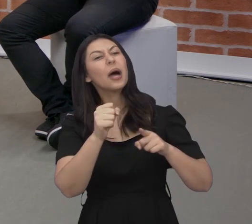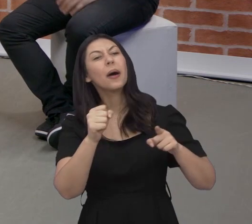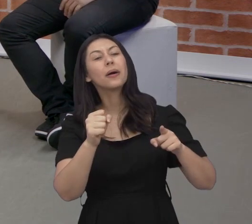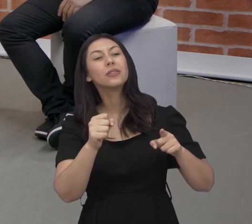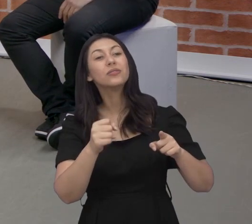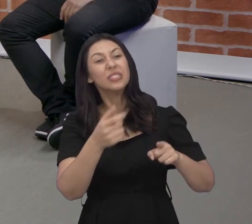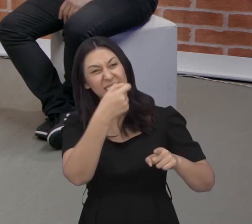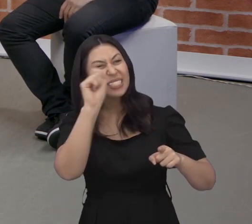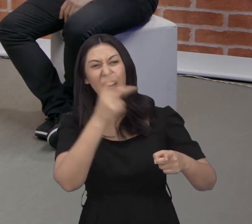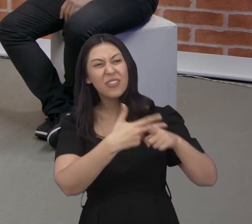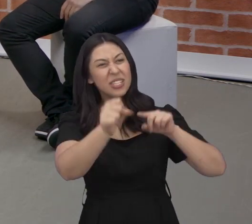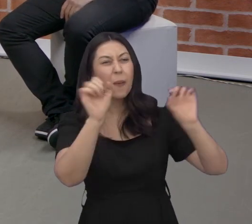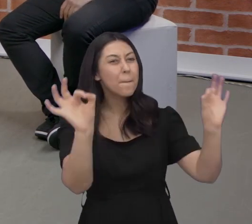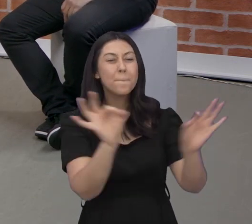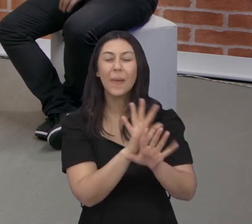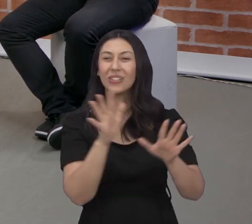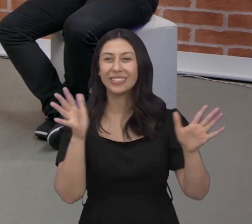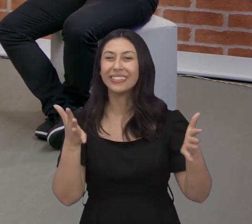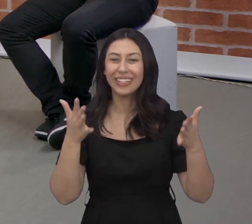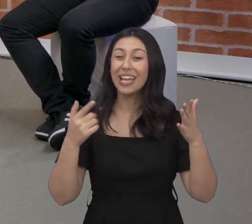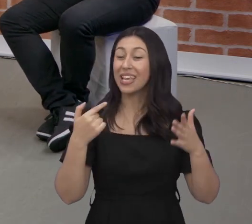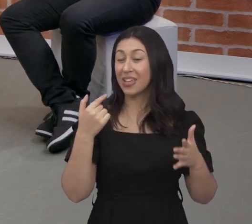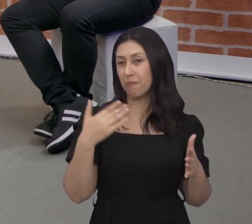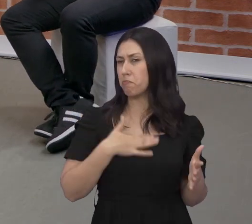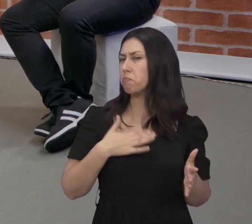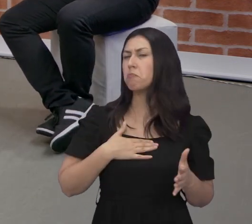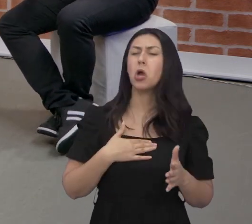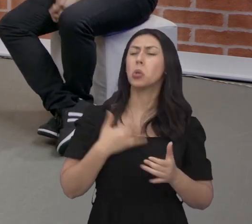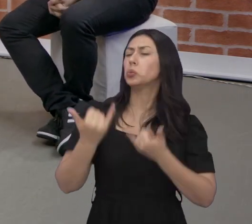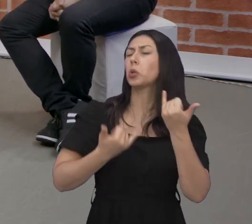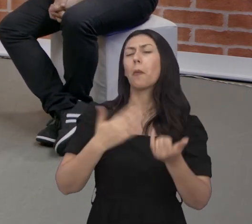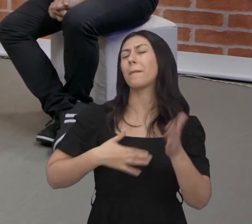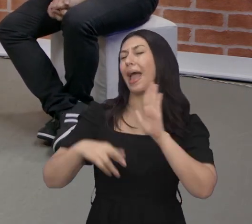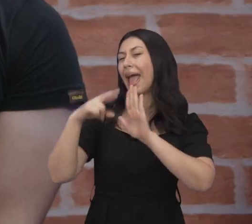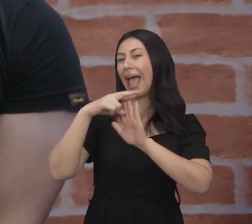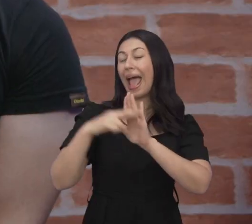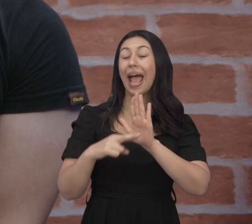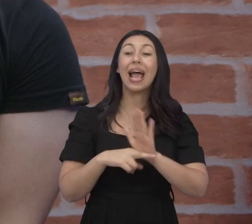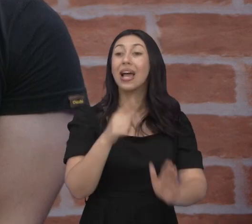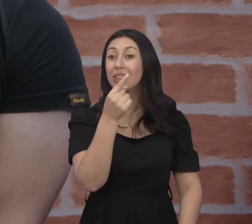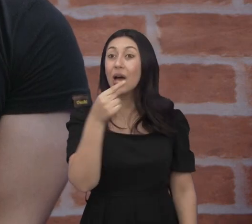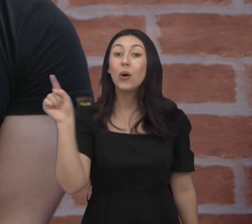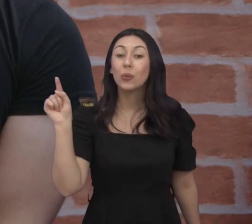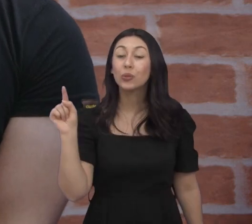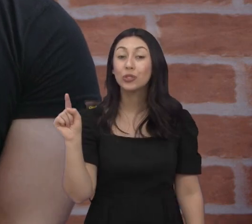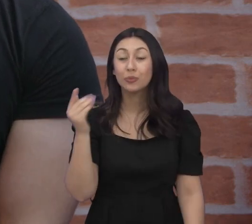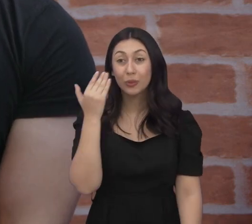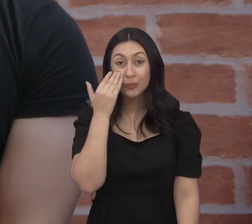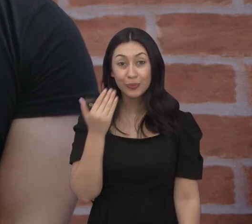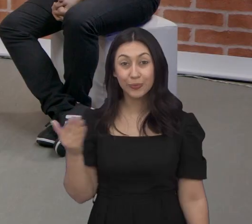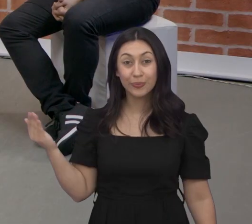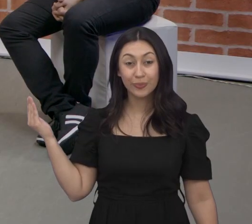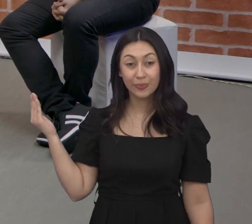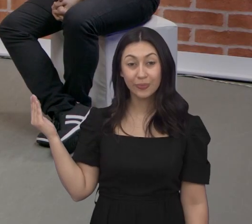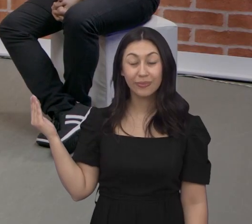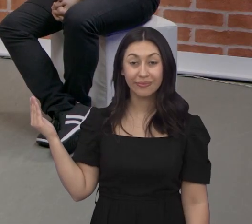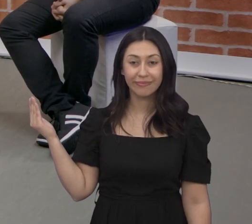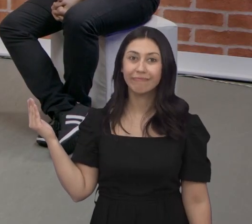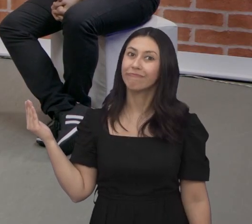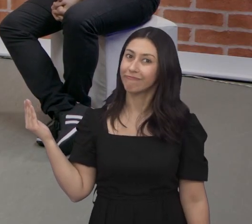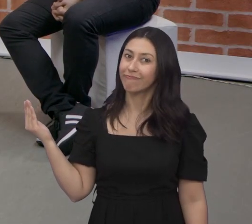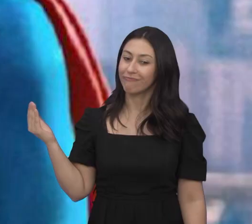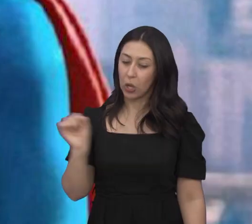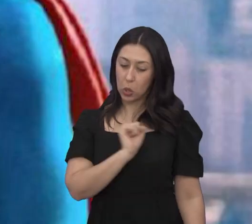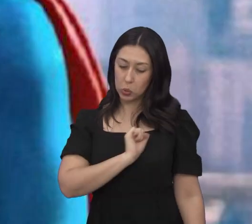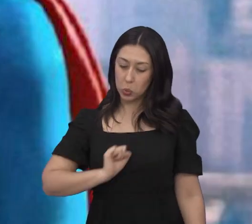pontos pra você ganhar desse Ó, cara. vamos ver se eu consigo, hein? Meu jogo, minhas regras. Último extraterrestre na tela. Acredita em